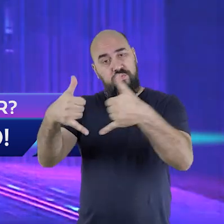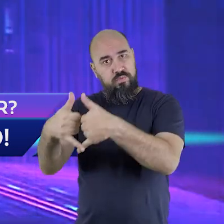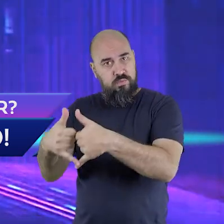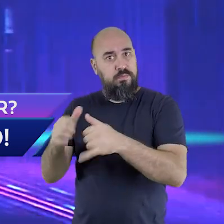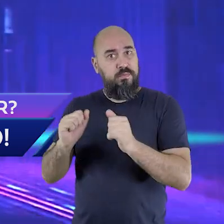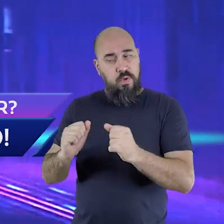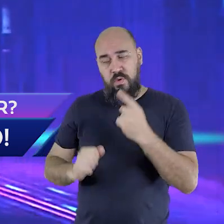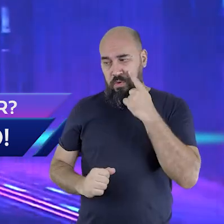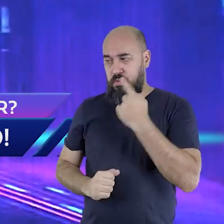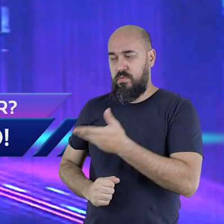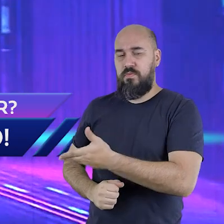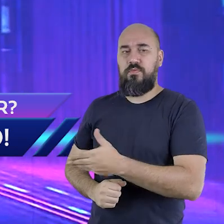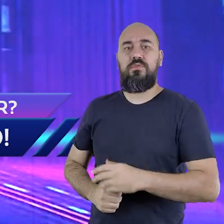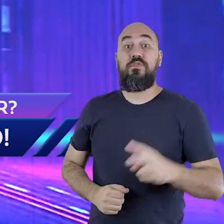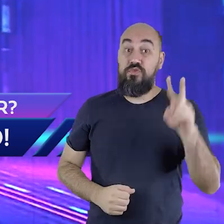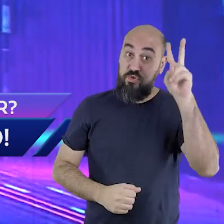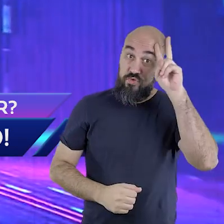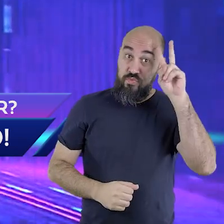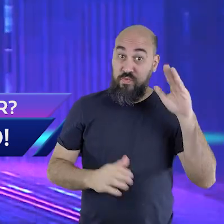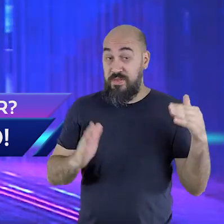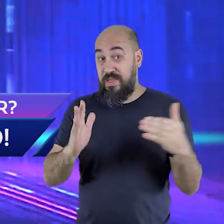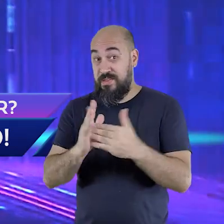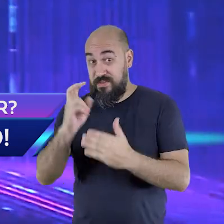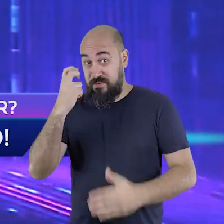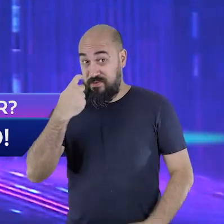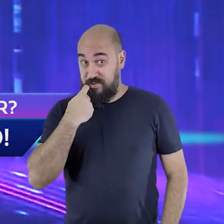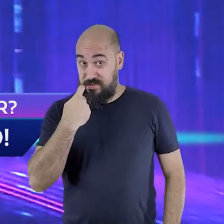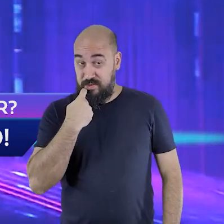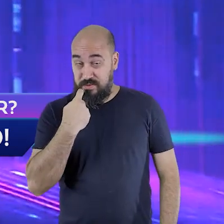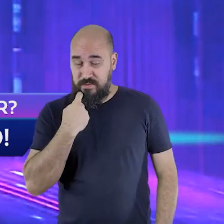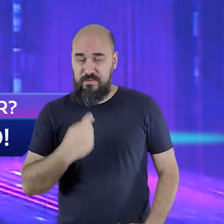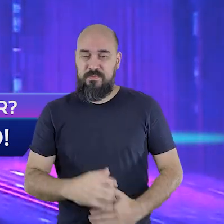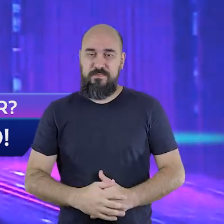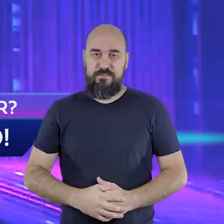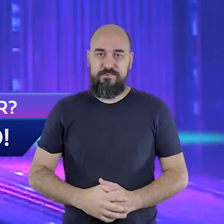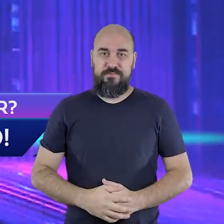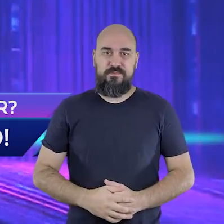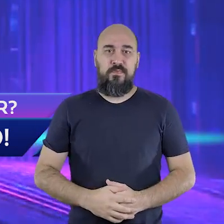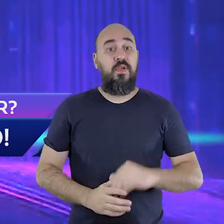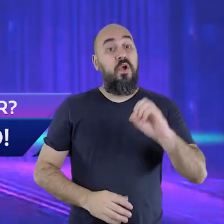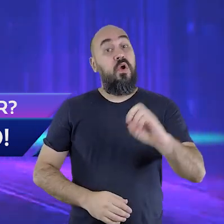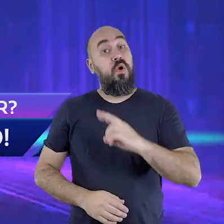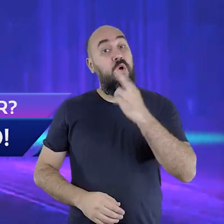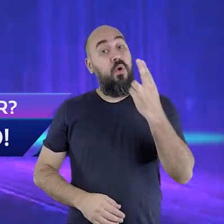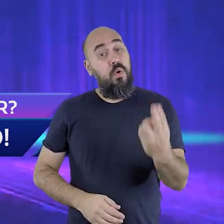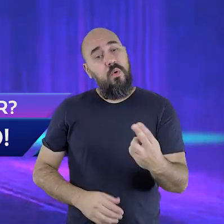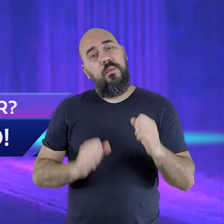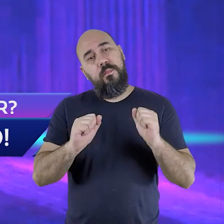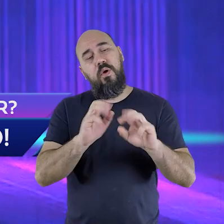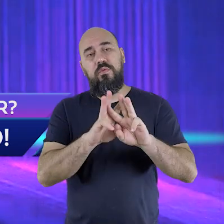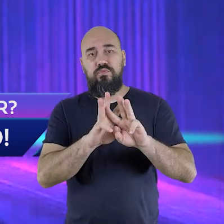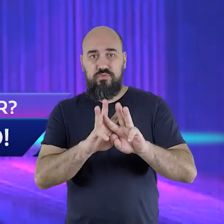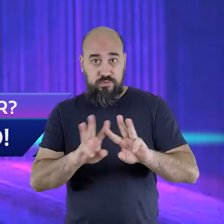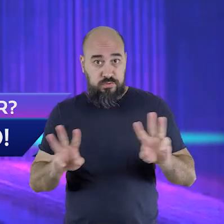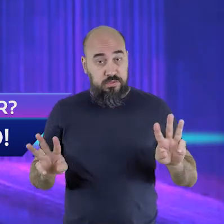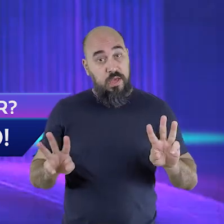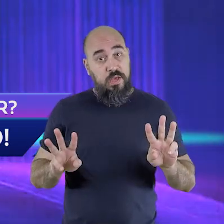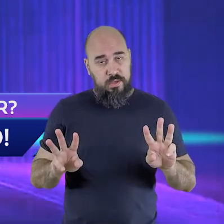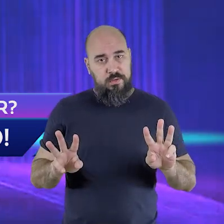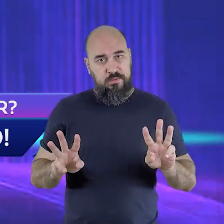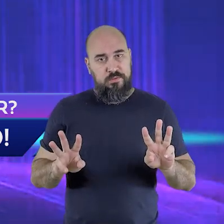funciona de segunda a sexta-feira em horário comercial. Ou ainda, mais uma opção, você pode ir diretamente no